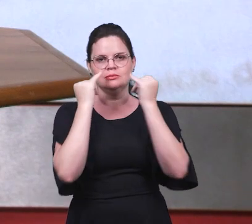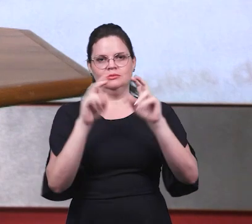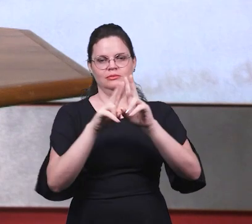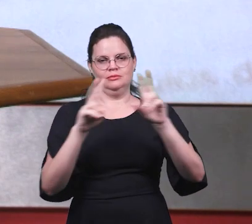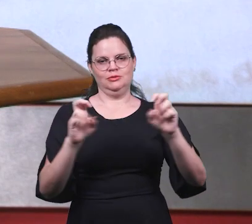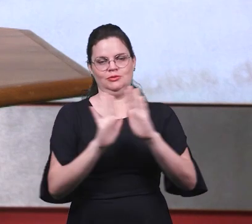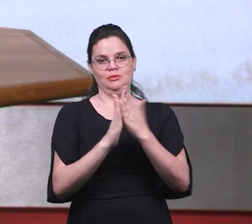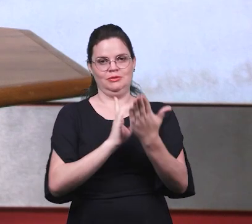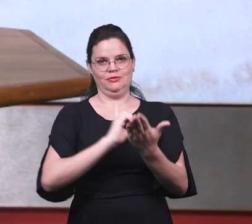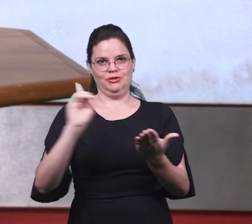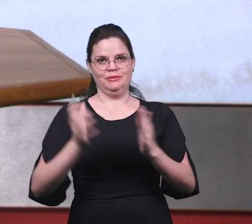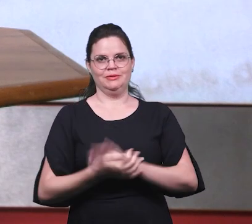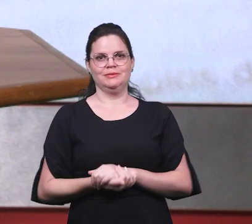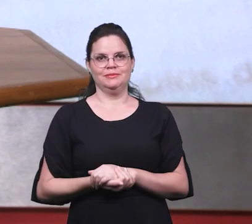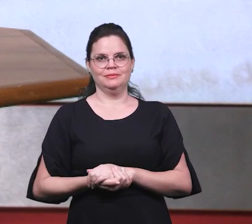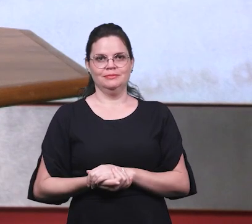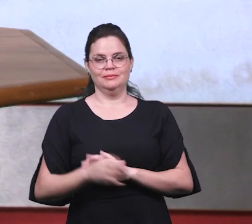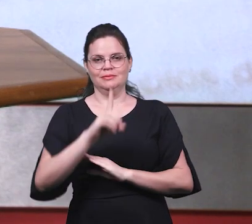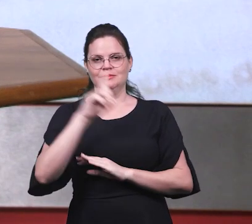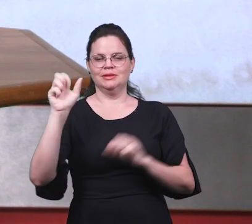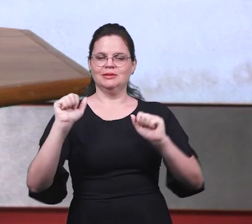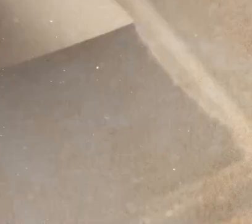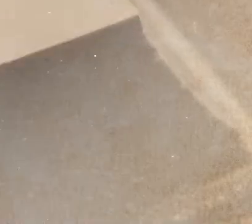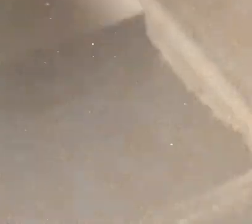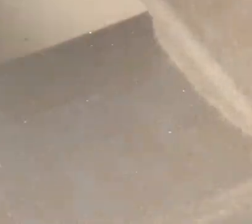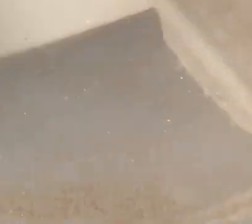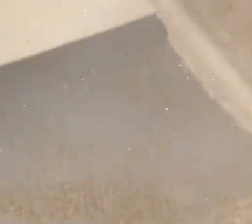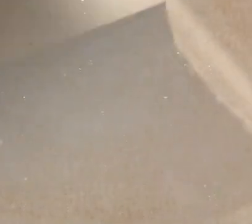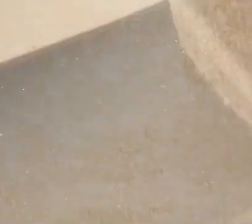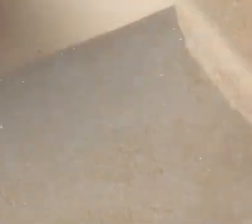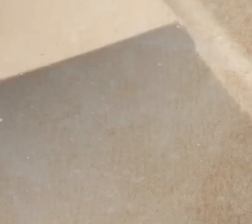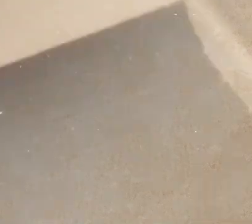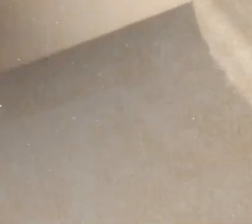sobre a palavra de Deus. Que Deus o abençoe.